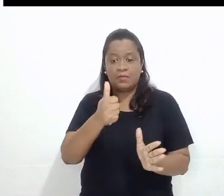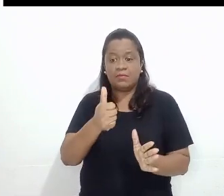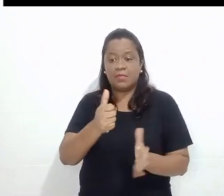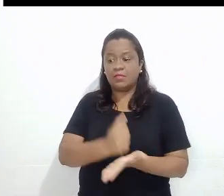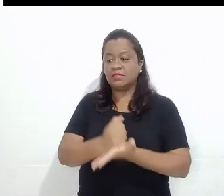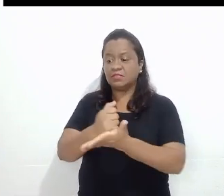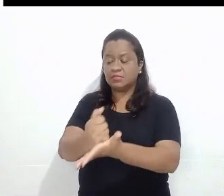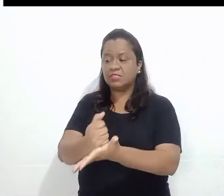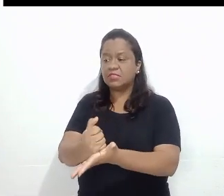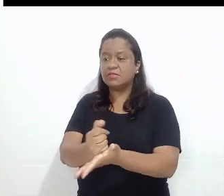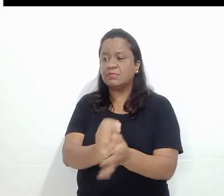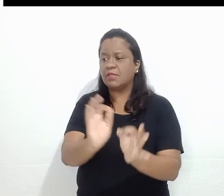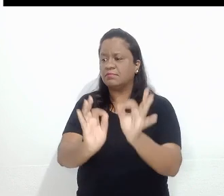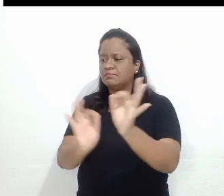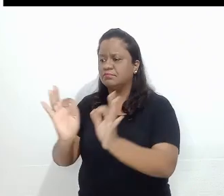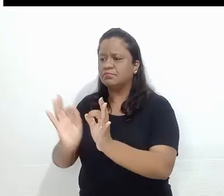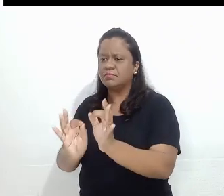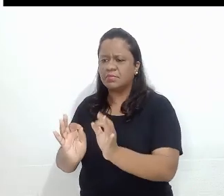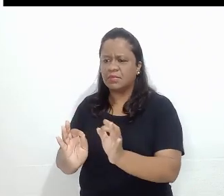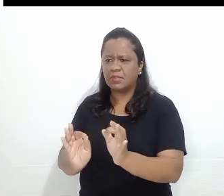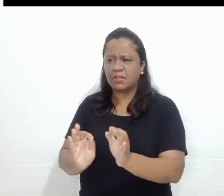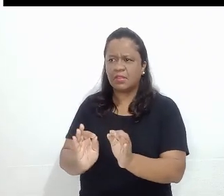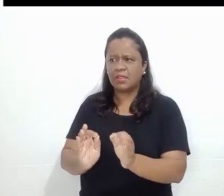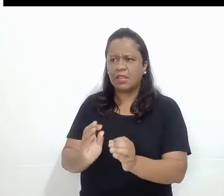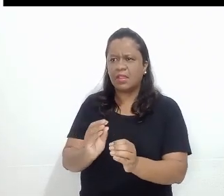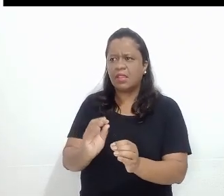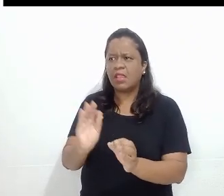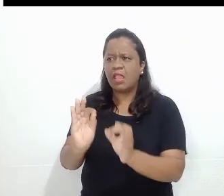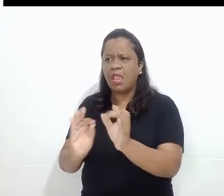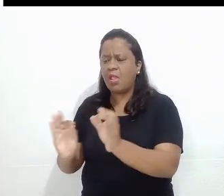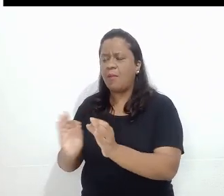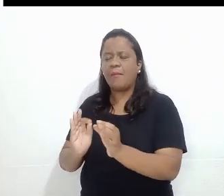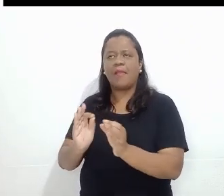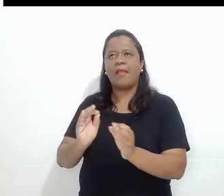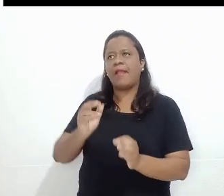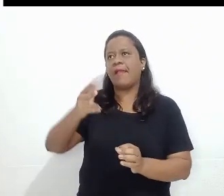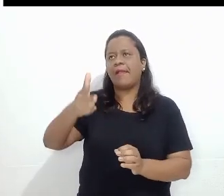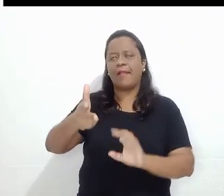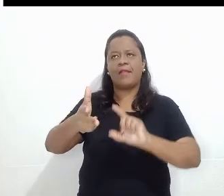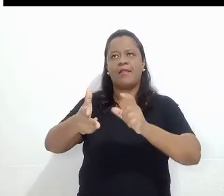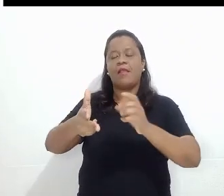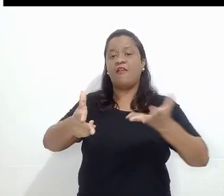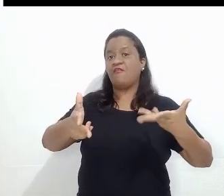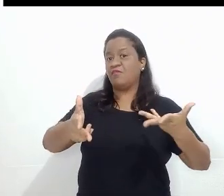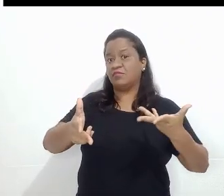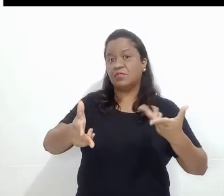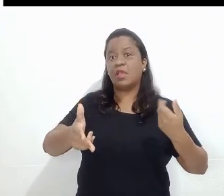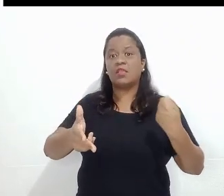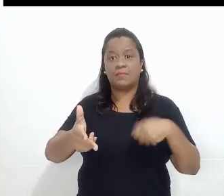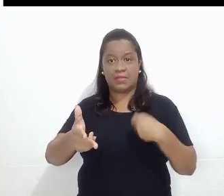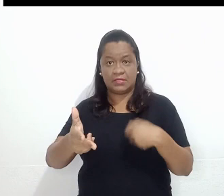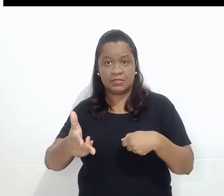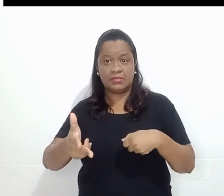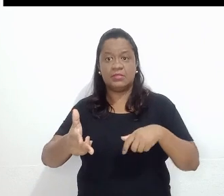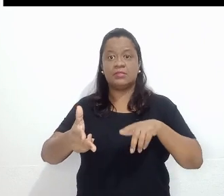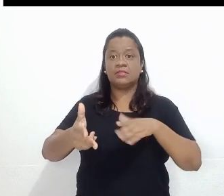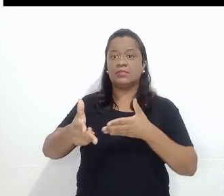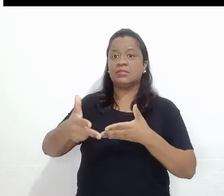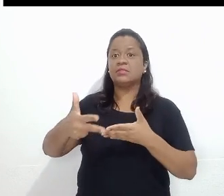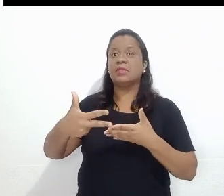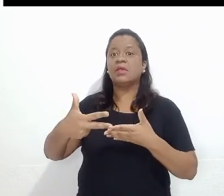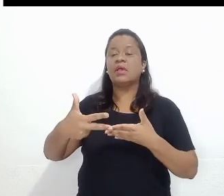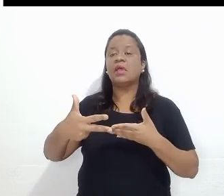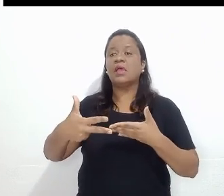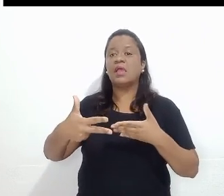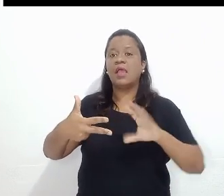vai calibrar a câmera toda para ele. Vai colocar lá na velocidade que tem que ser, no obturador que tem que ser, vai